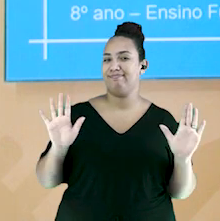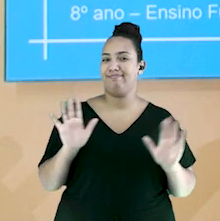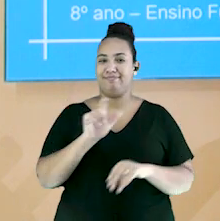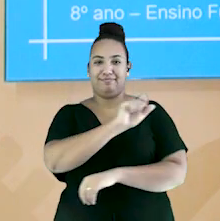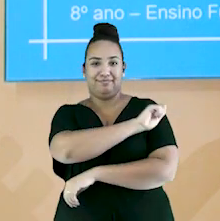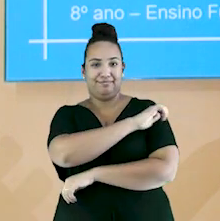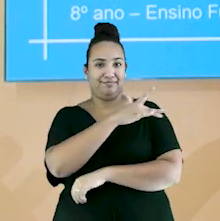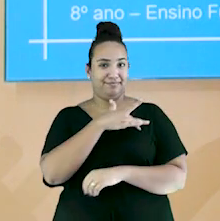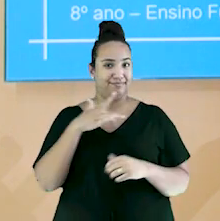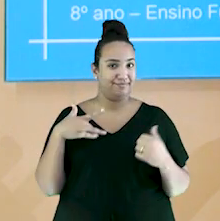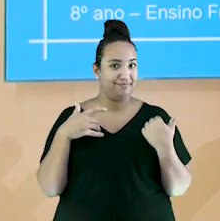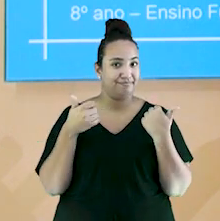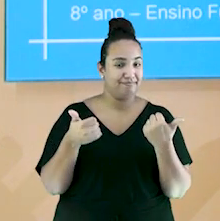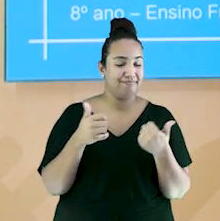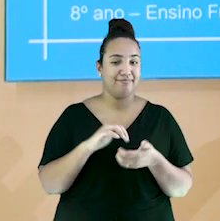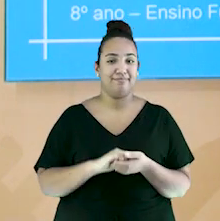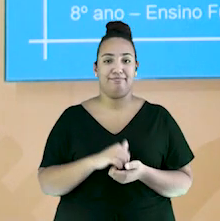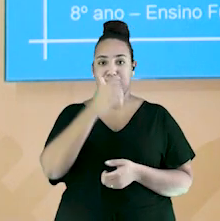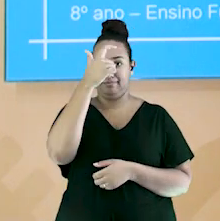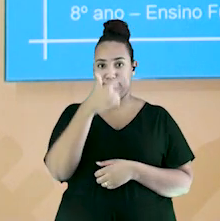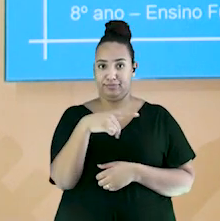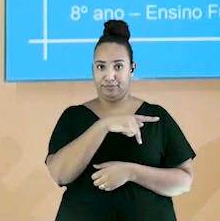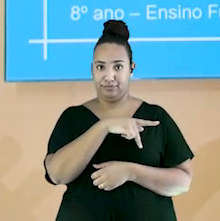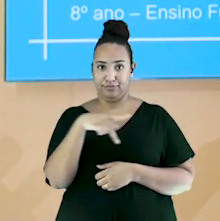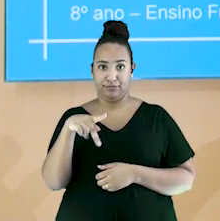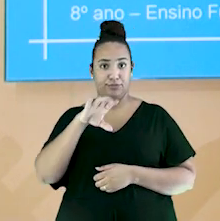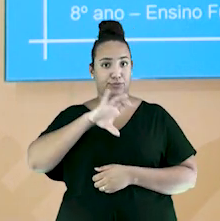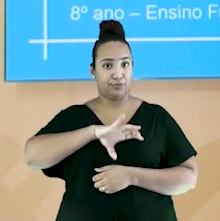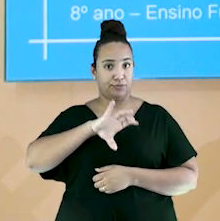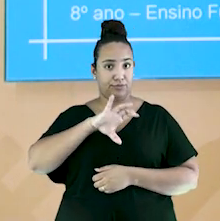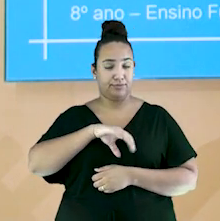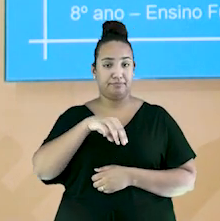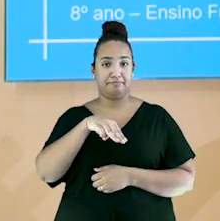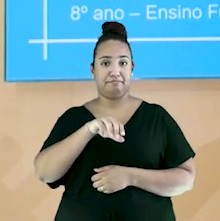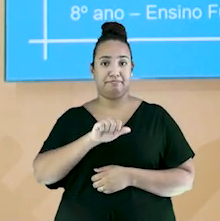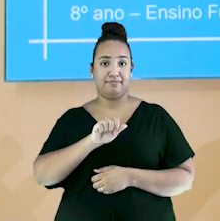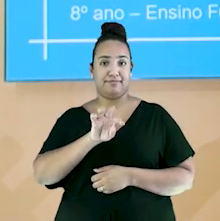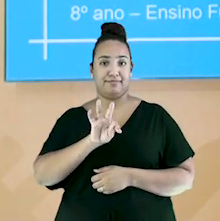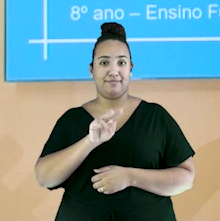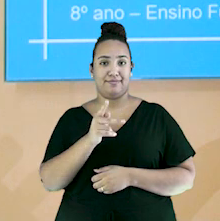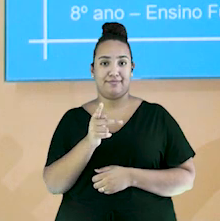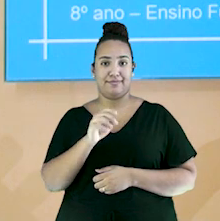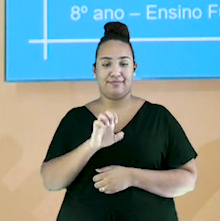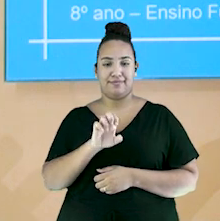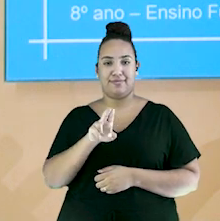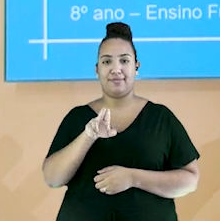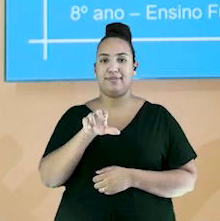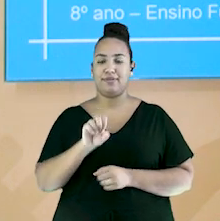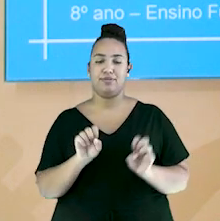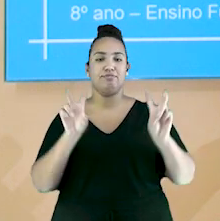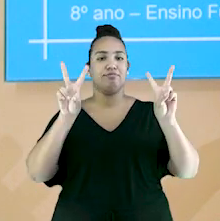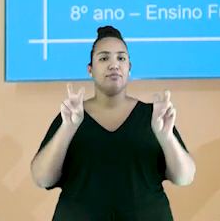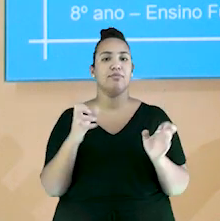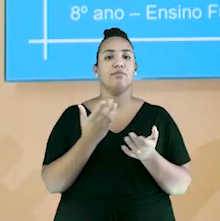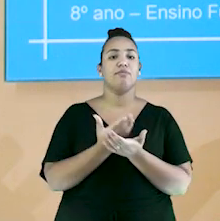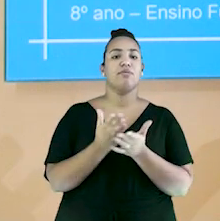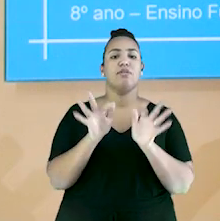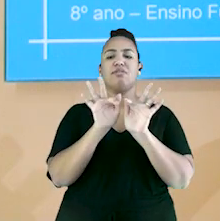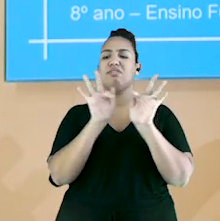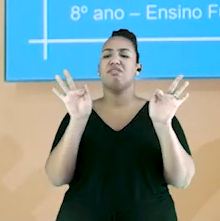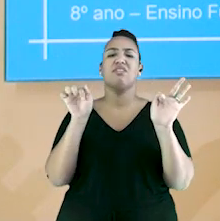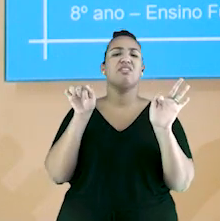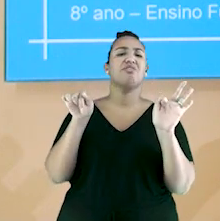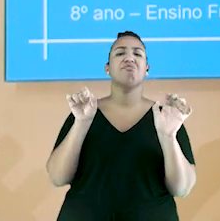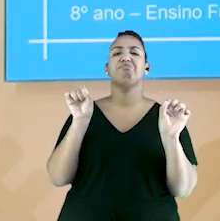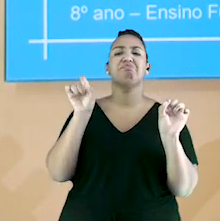Olá, estudantes! Tudo bem com vocês? Eu sou o professor de Língua Portuguesa, Matheus Lima. O tema da aula de hoje é: de quem